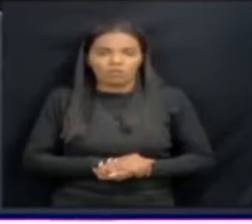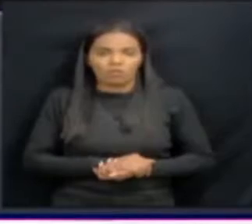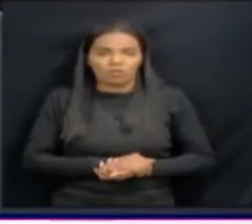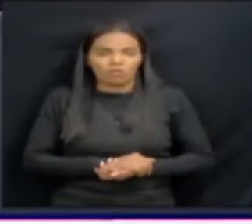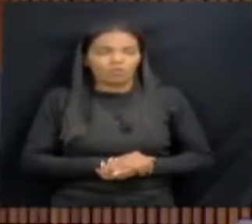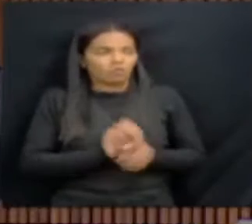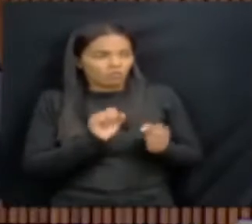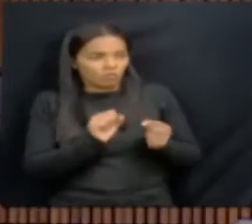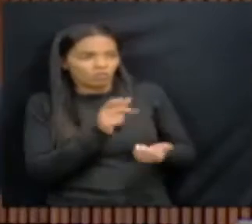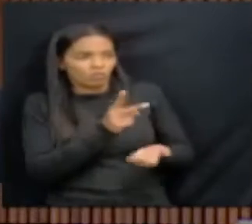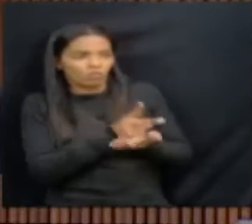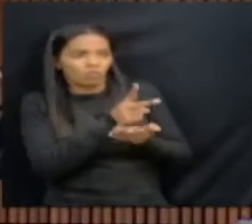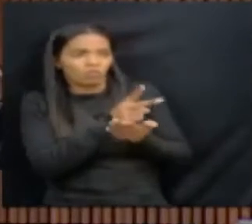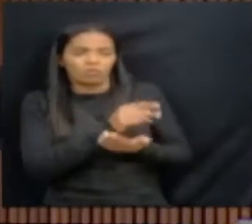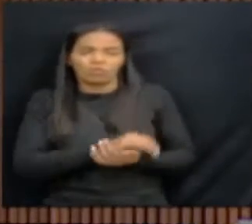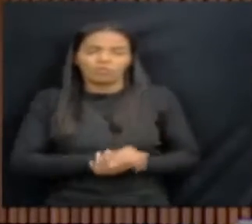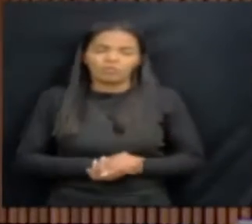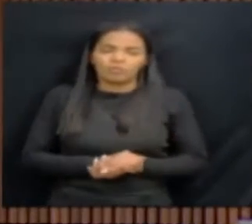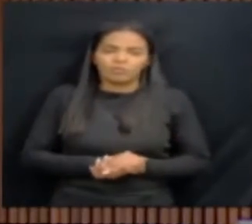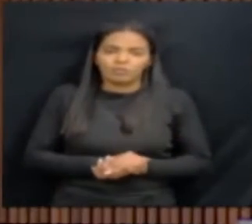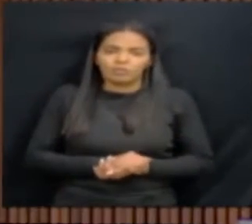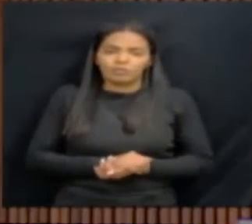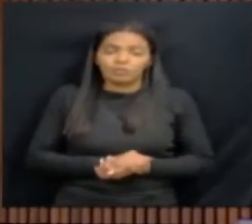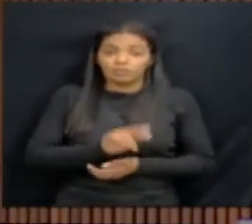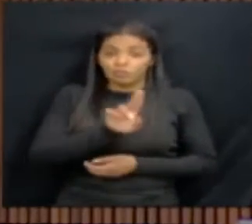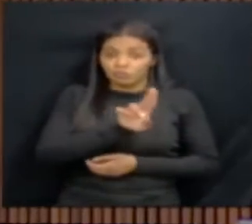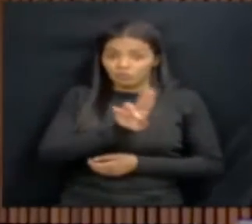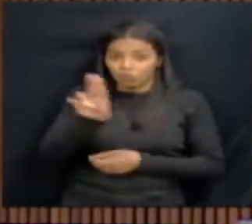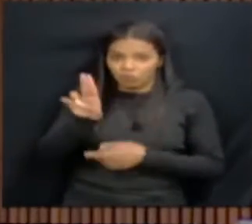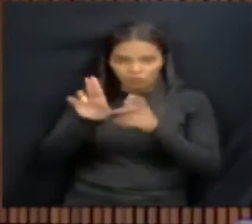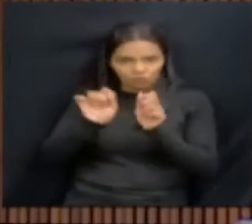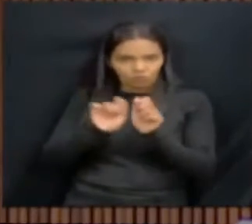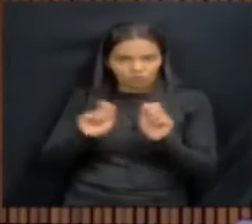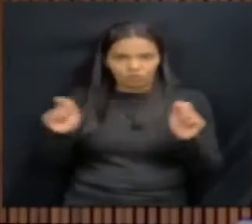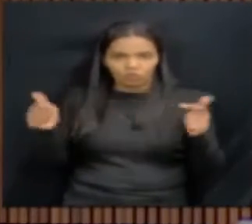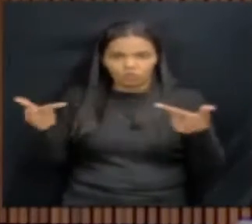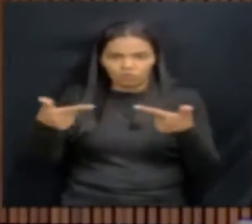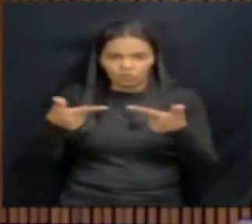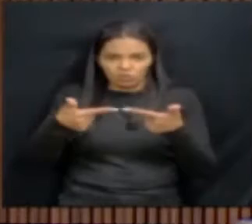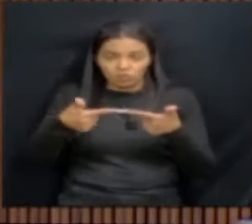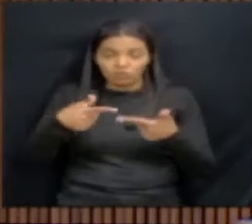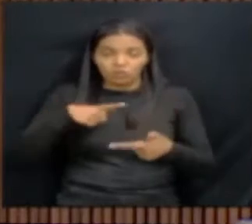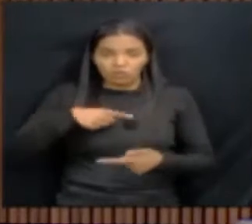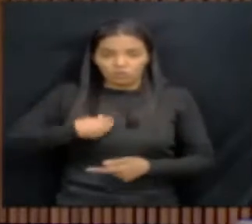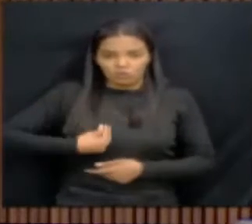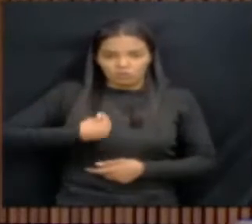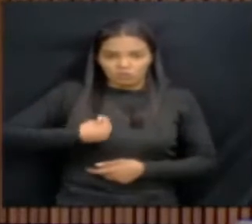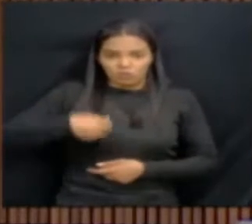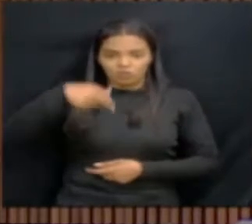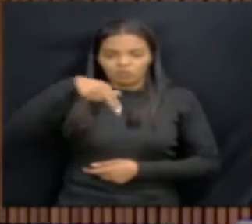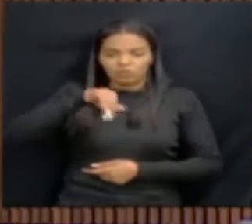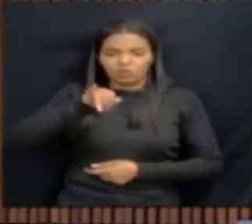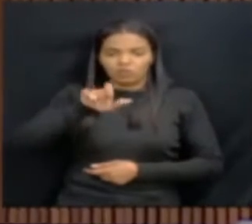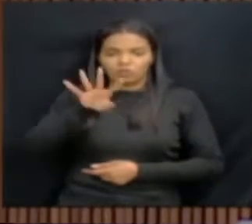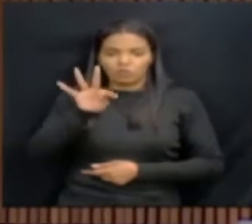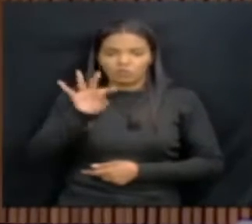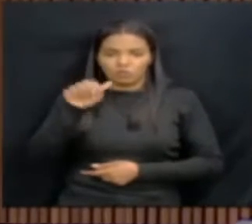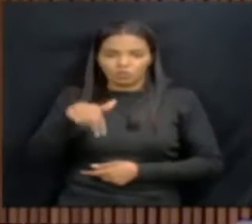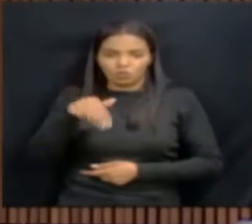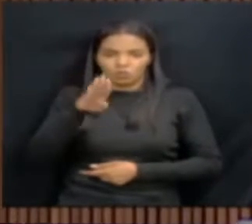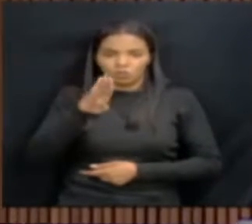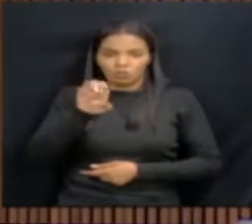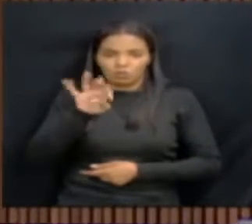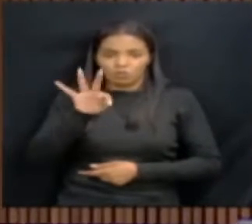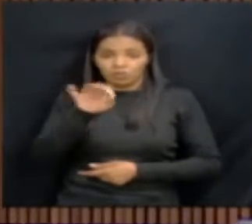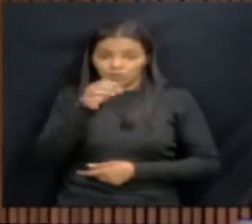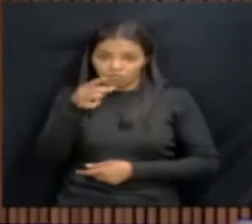Pois não, deputado. em nome dessa casa, a presença hoje dos vereadores Nilton Stein, Betão da